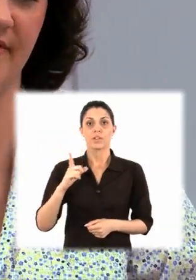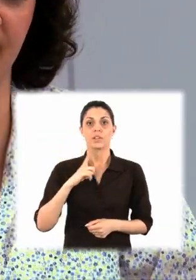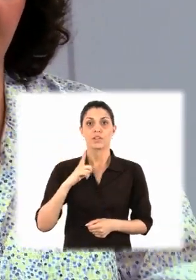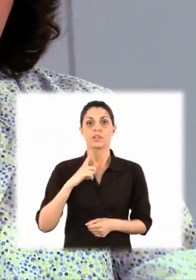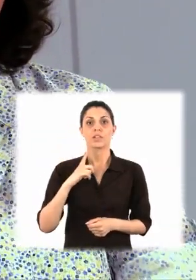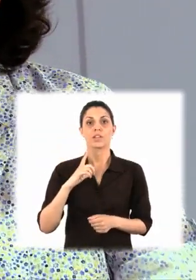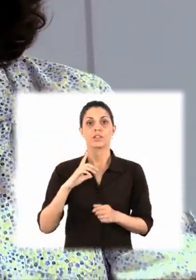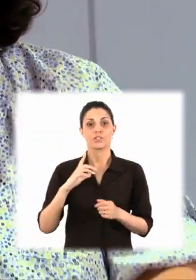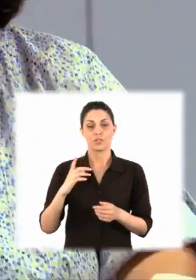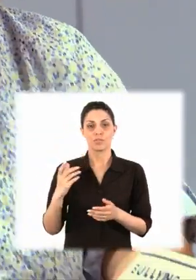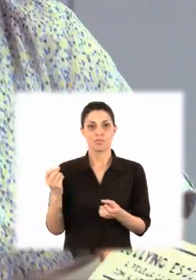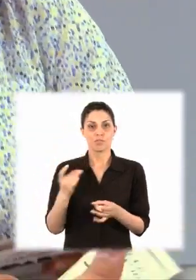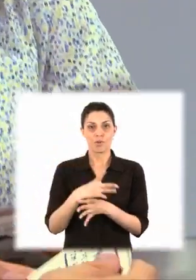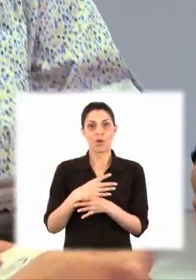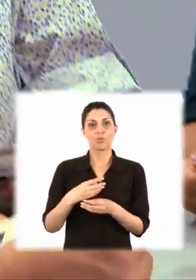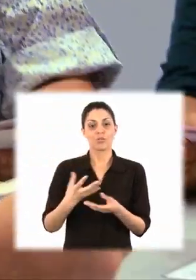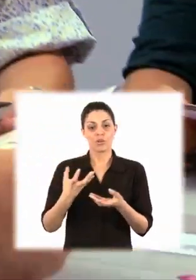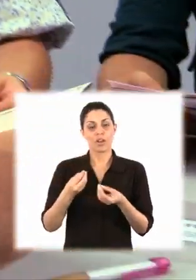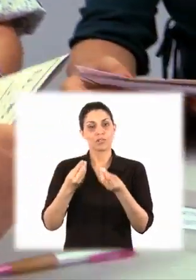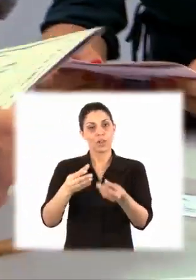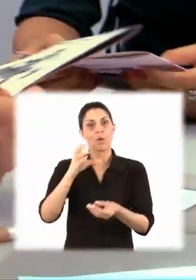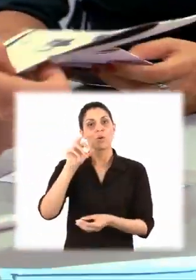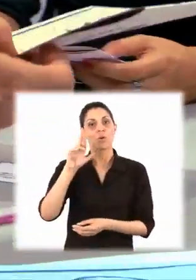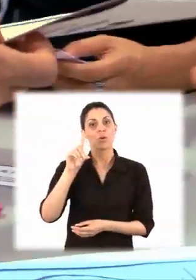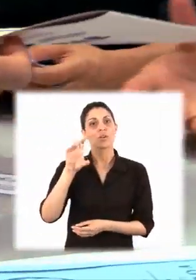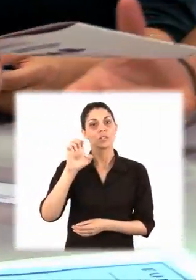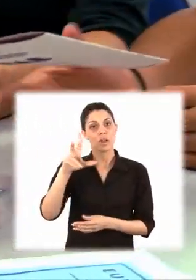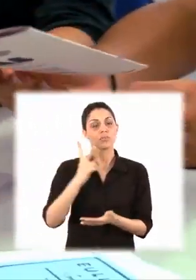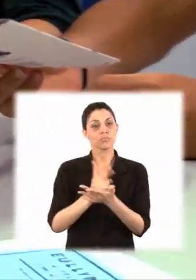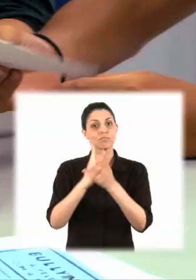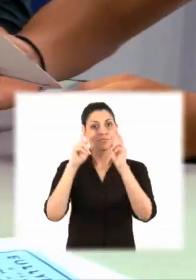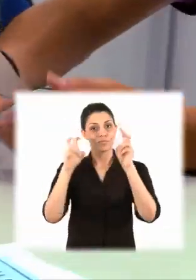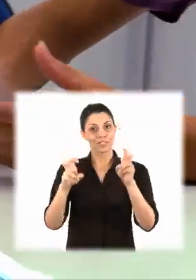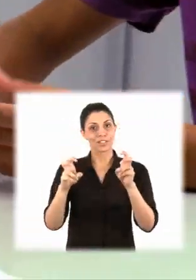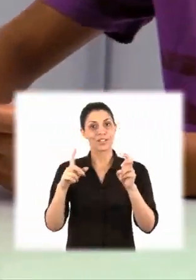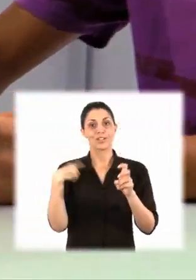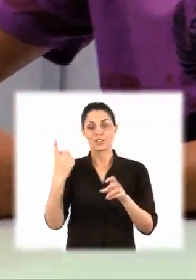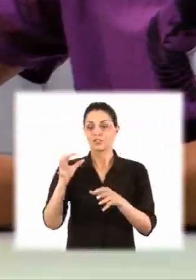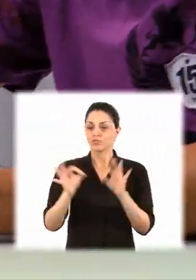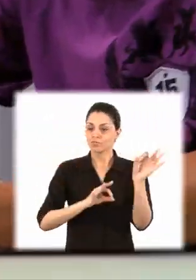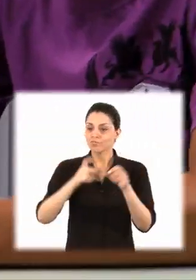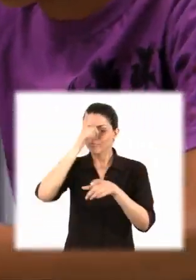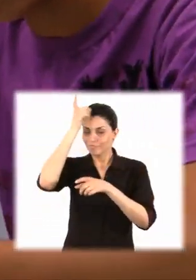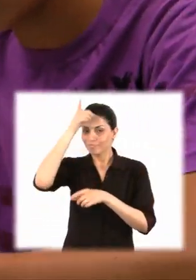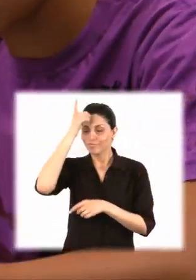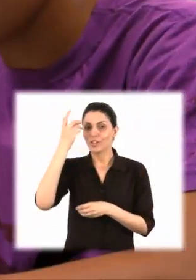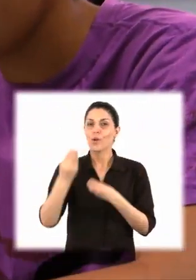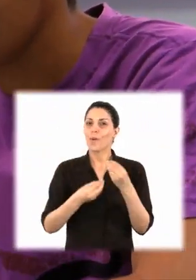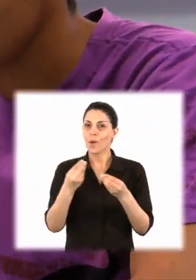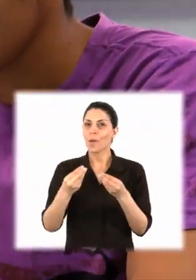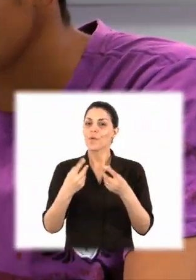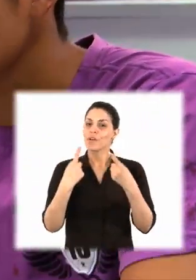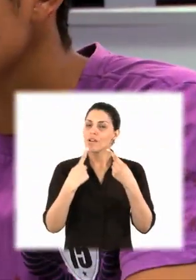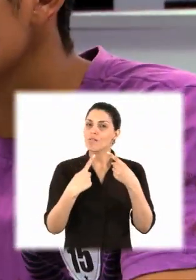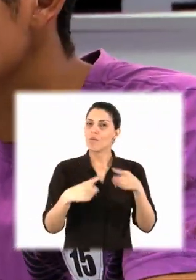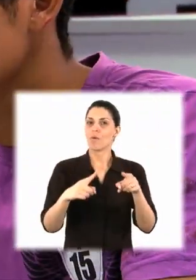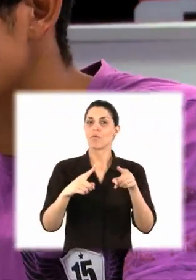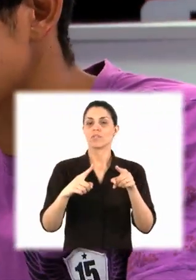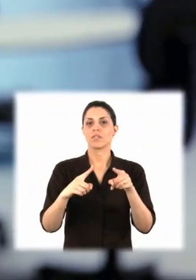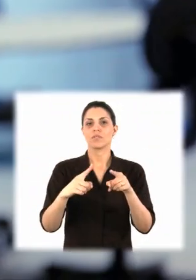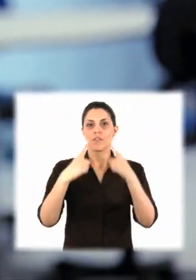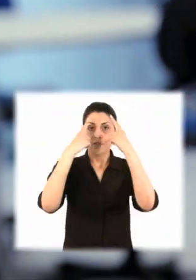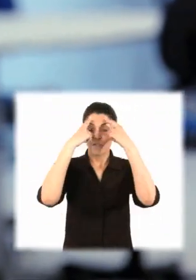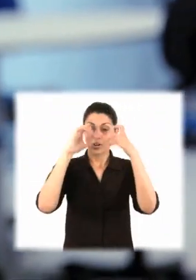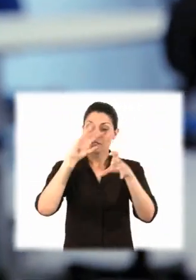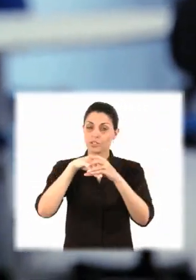elaborar um cordel que eu queria deixar em suas mãos, que é justamente um cordel em que nós tratamos a temática de combate à violência